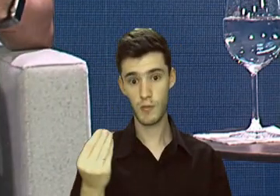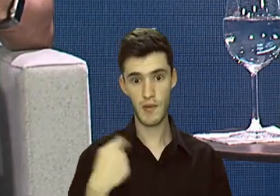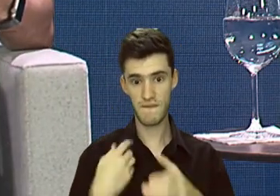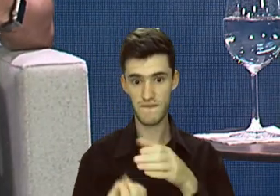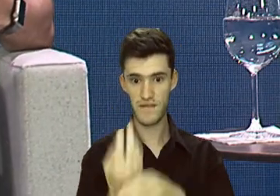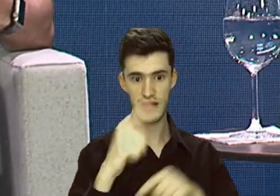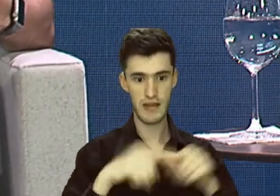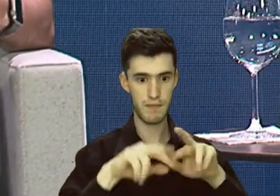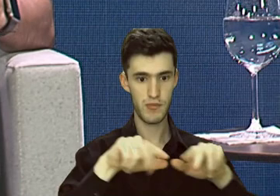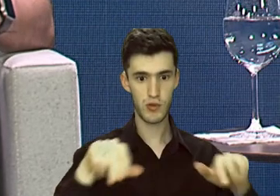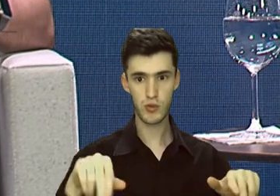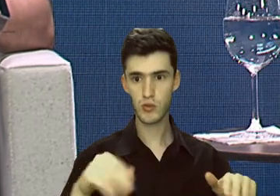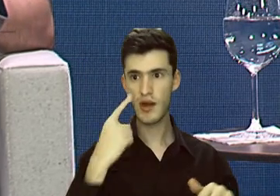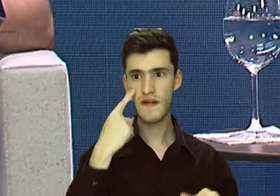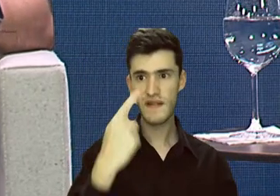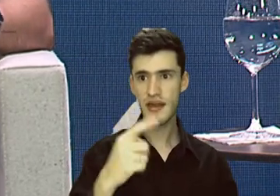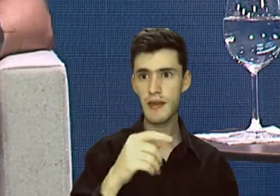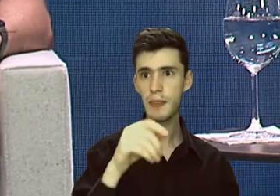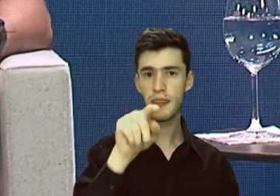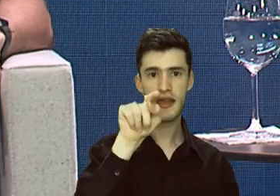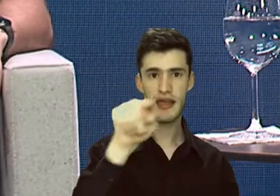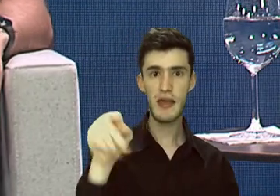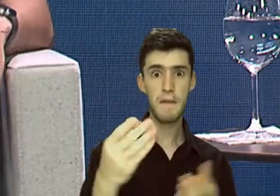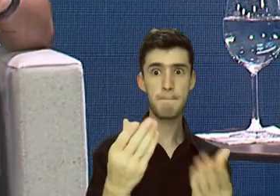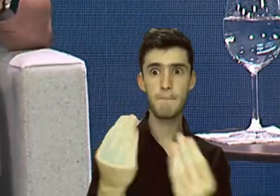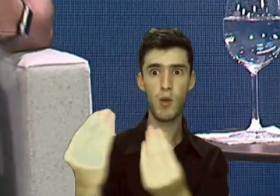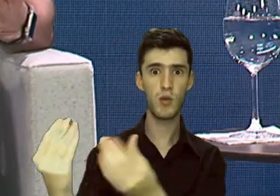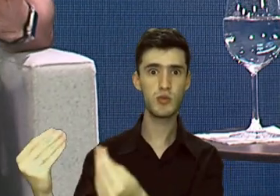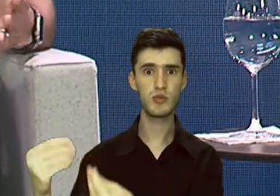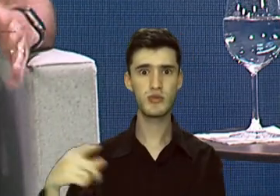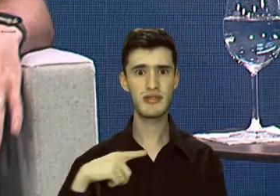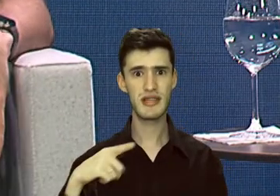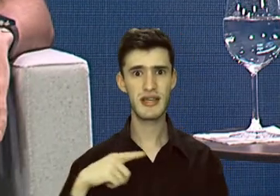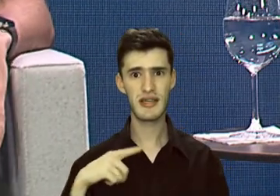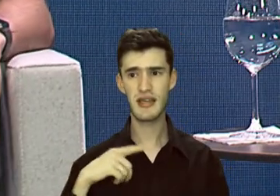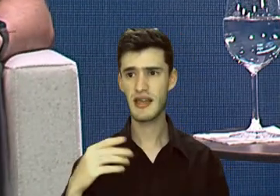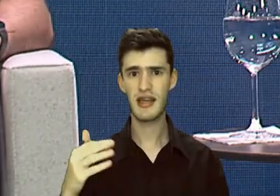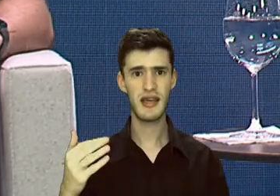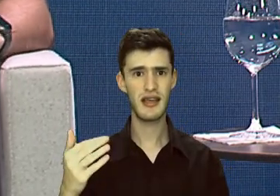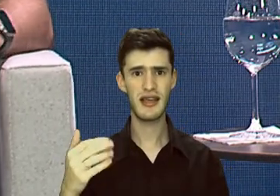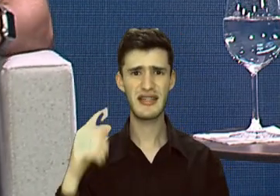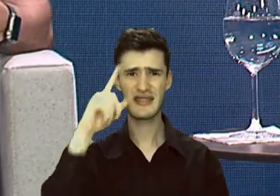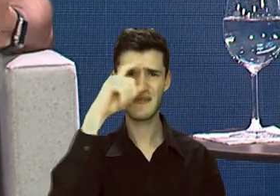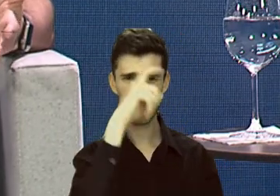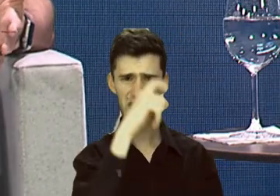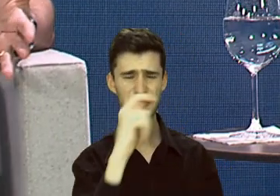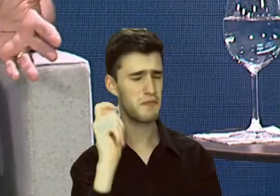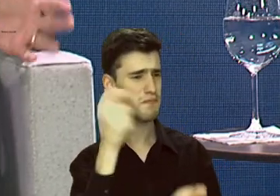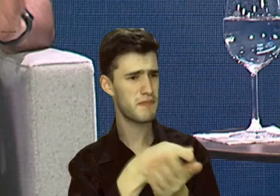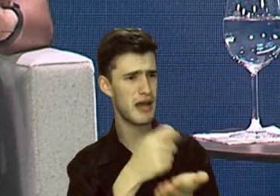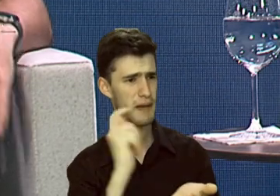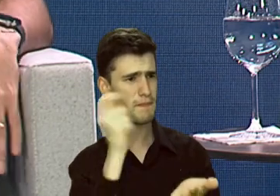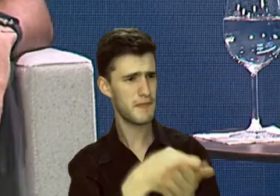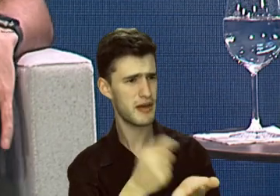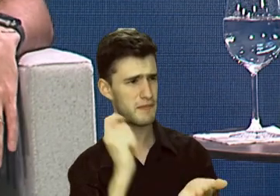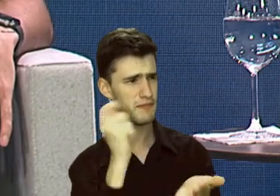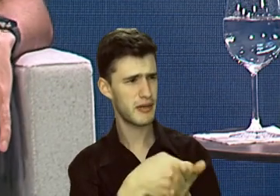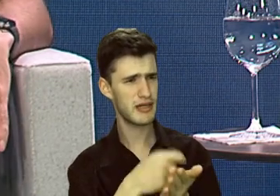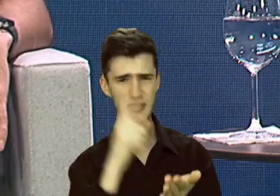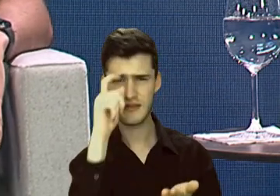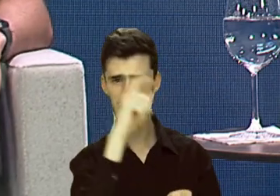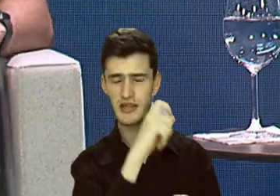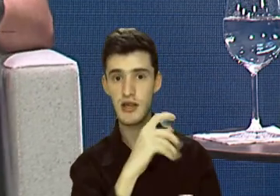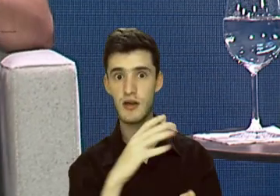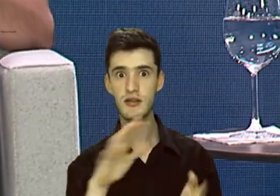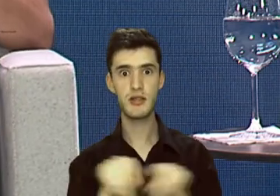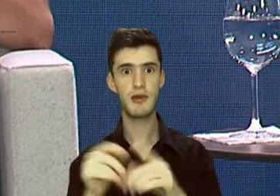dor existe muito clara de de de pagamento no Brasil né Acho que o advento do pics Ele trouxe uma outra dinâmica também